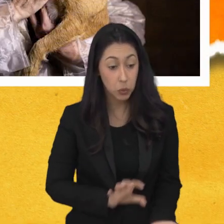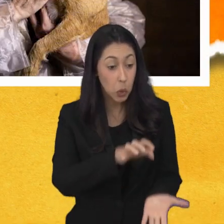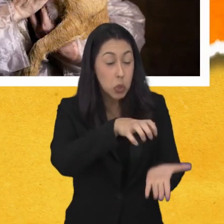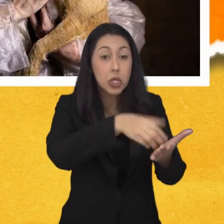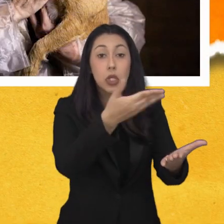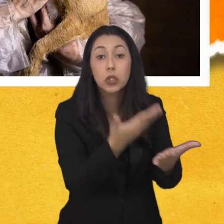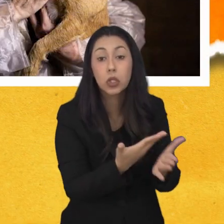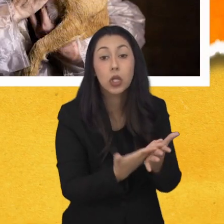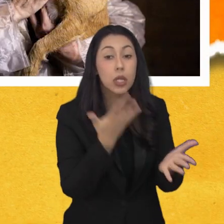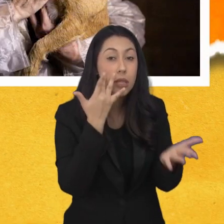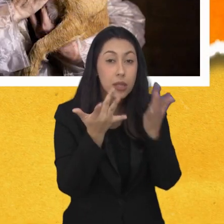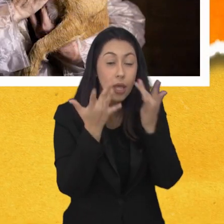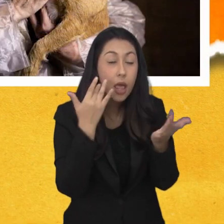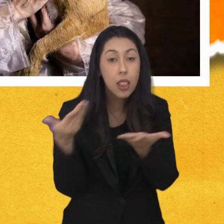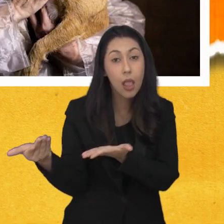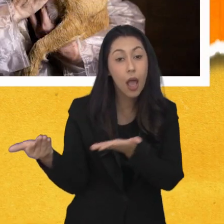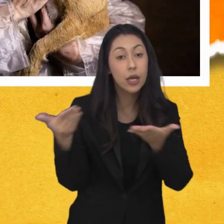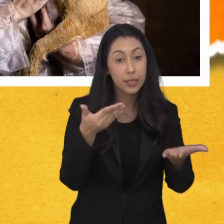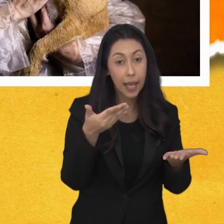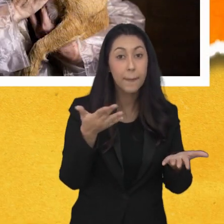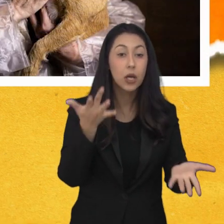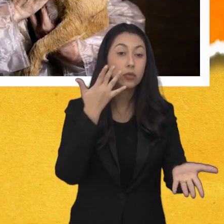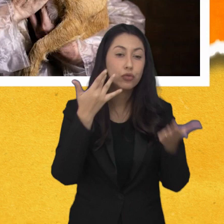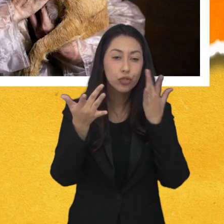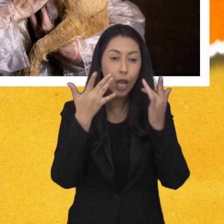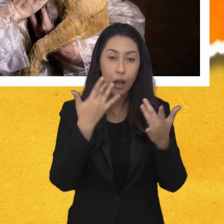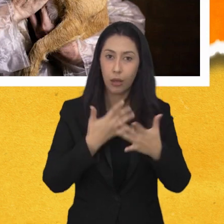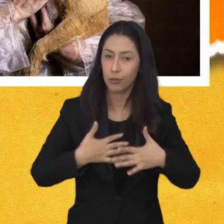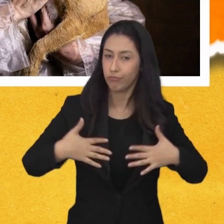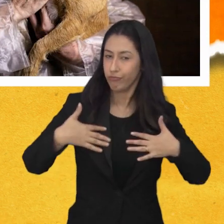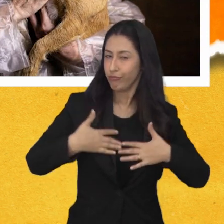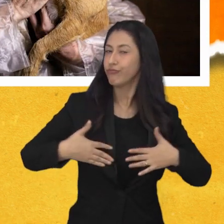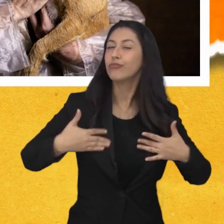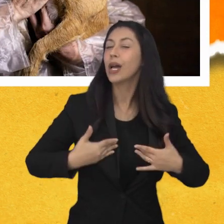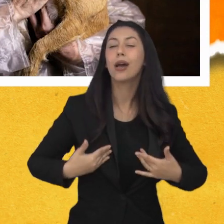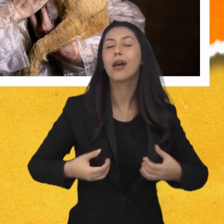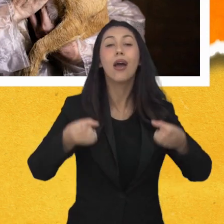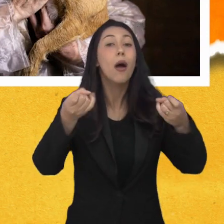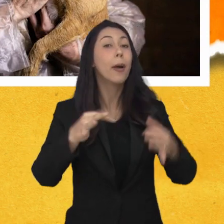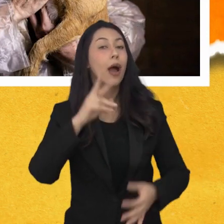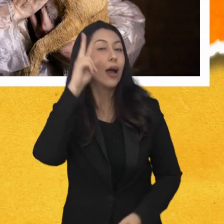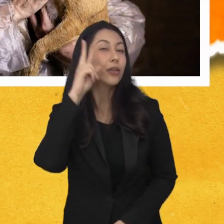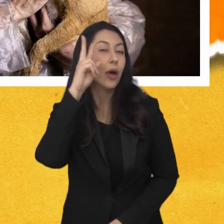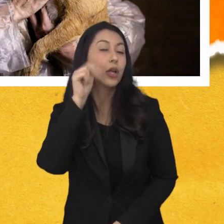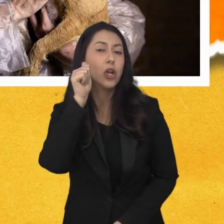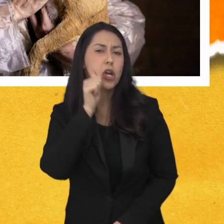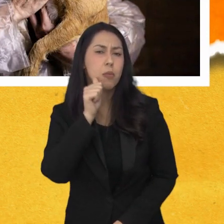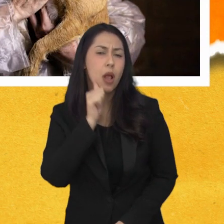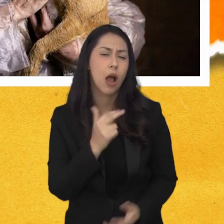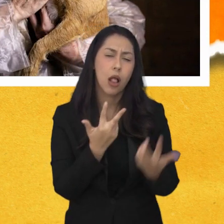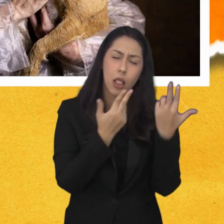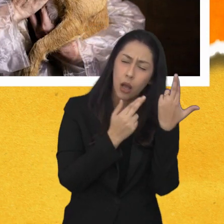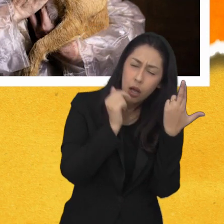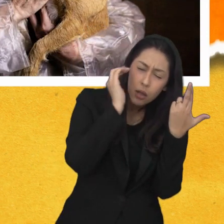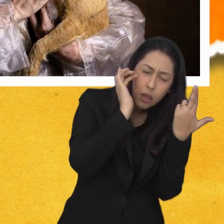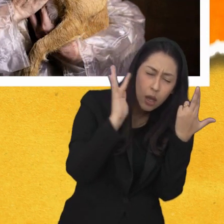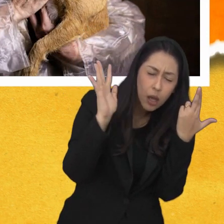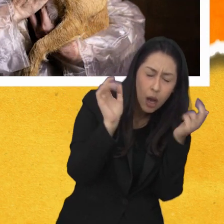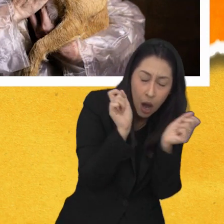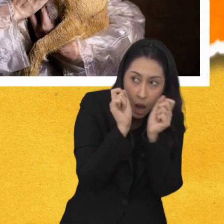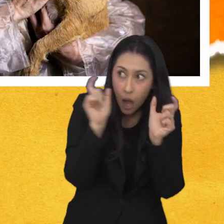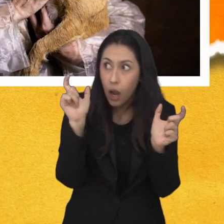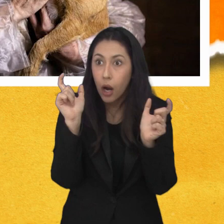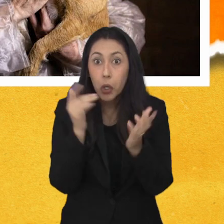Centro de Estudos Teatrais recebe no domingo o Monólogo dos Prazeres. A peça conta a história de uma mulher que, após um sonho,